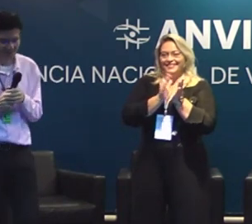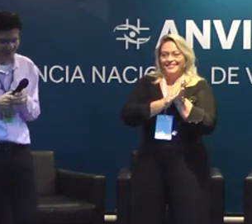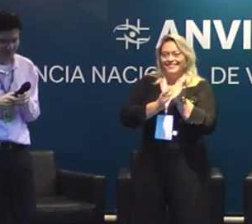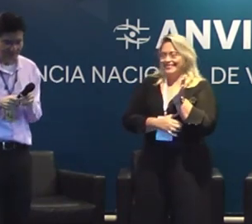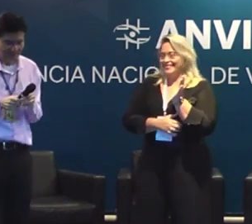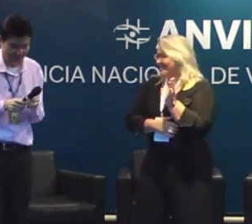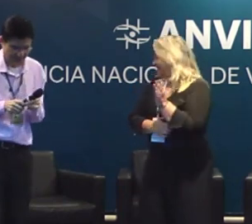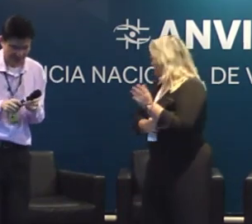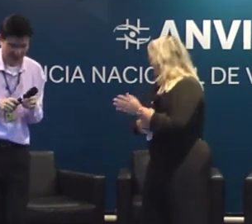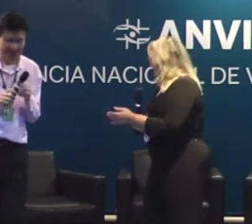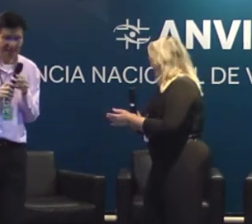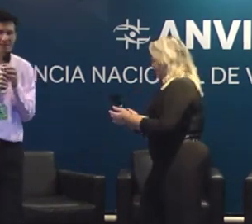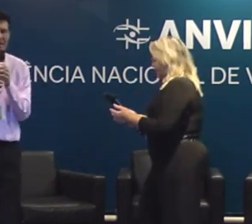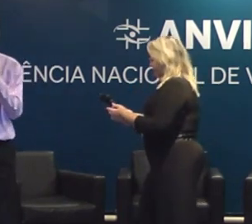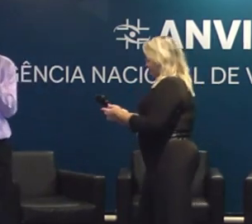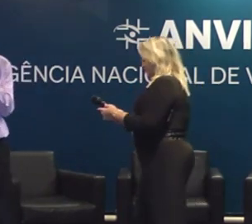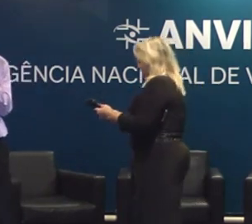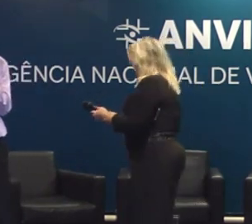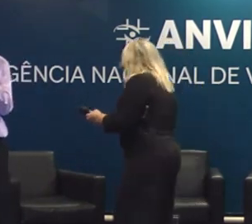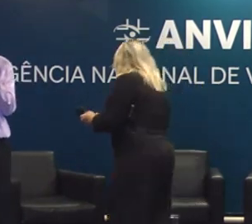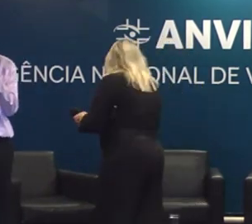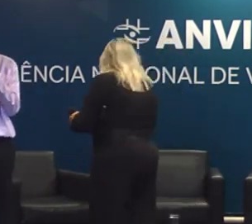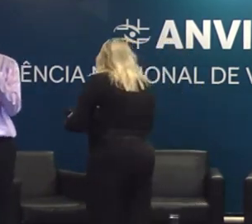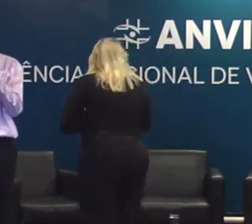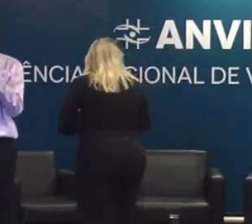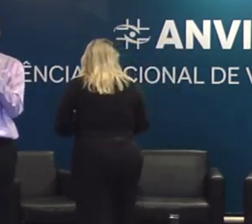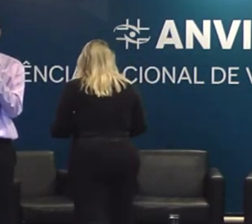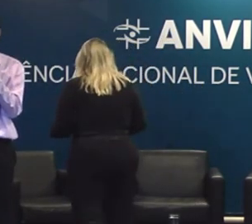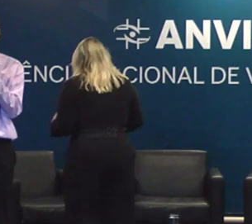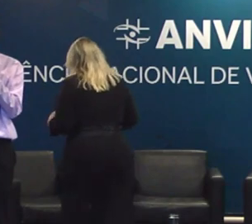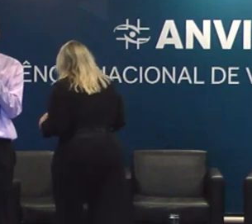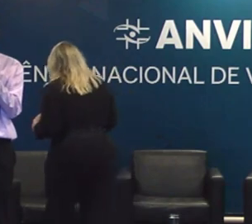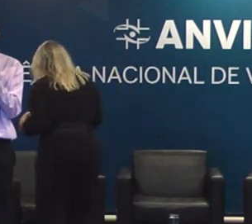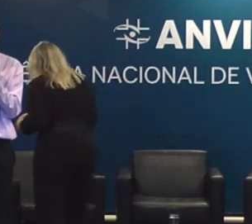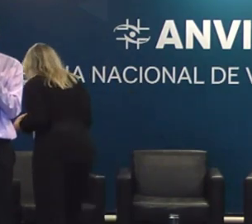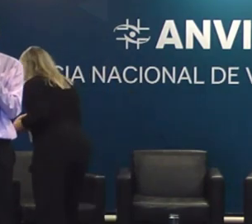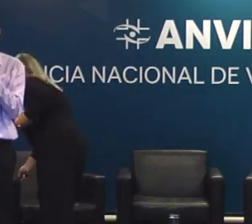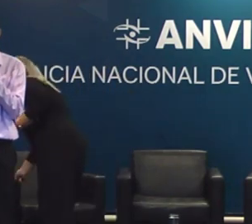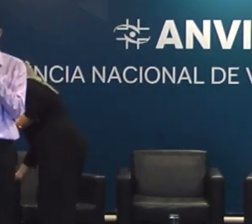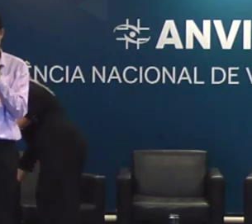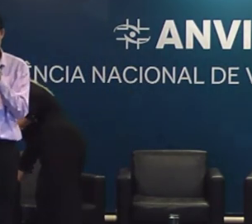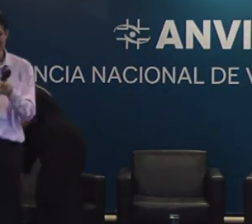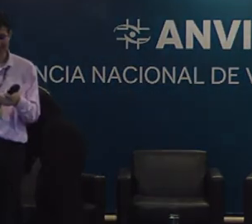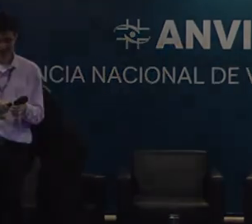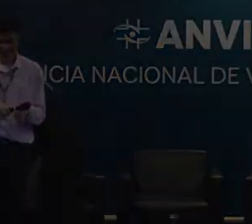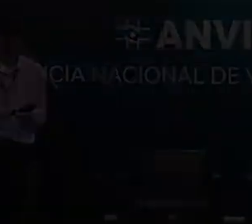E assim encerramos, então, o nosso evento de hoje. Muito obrigado.